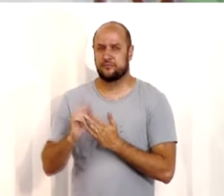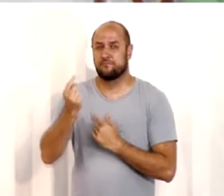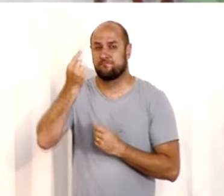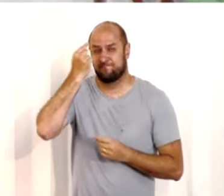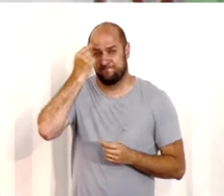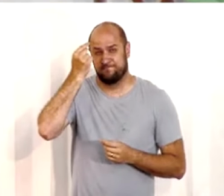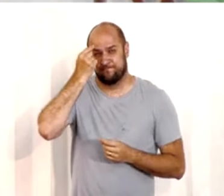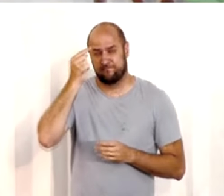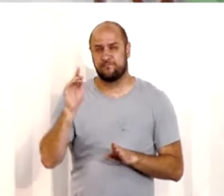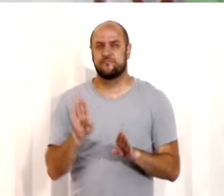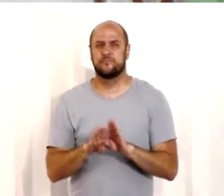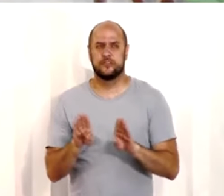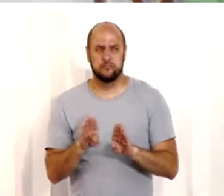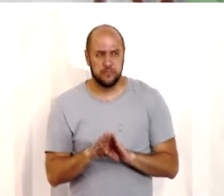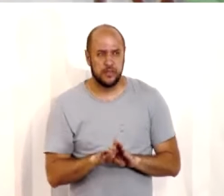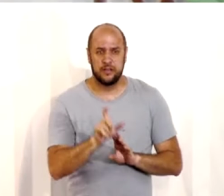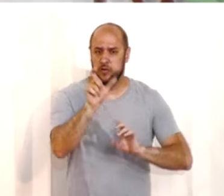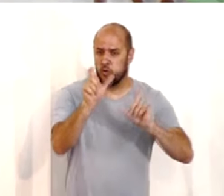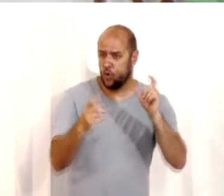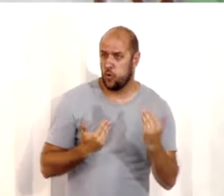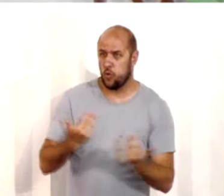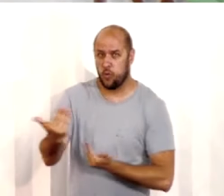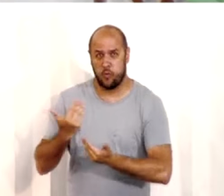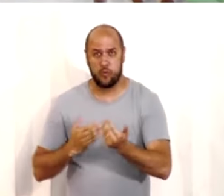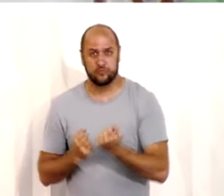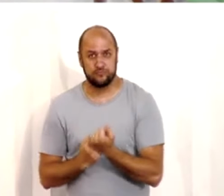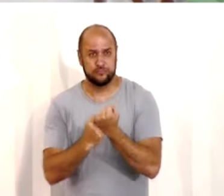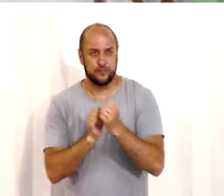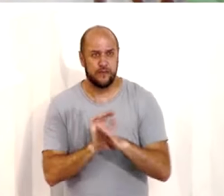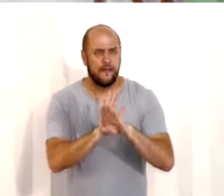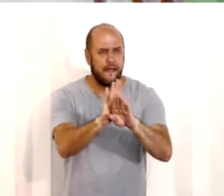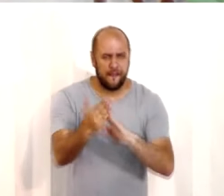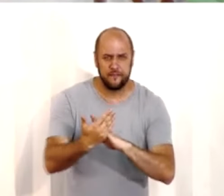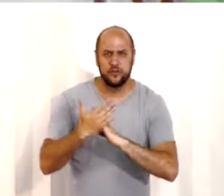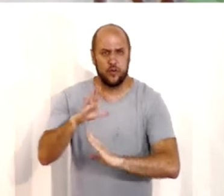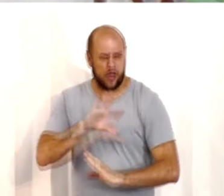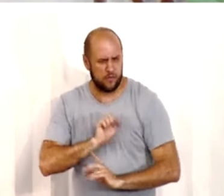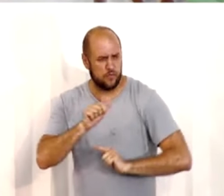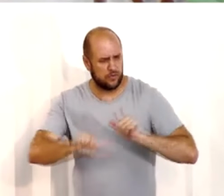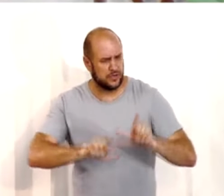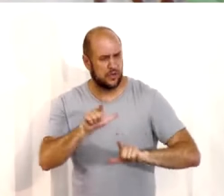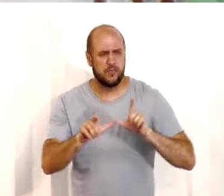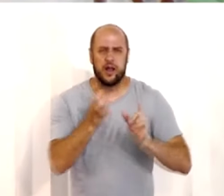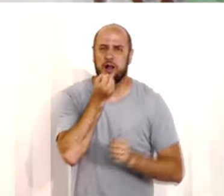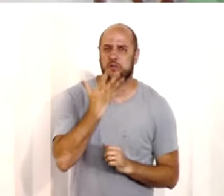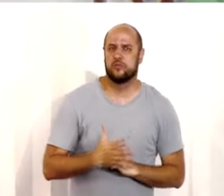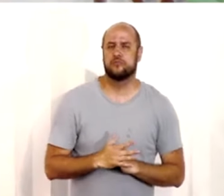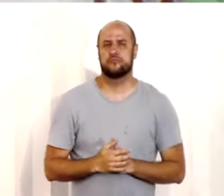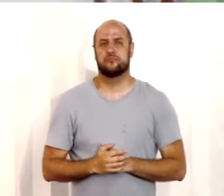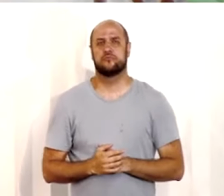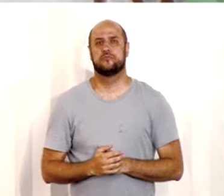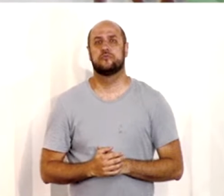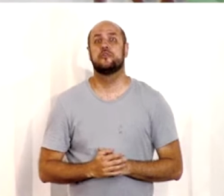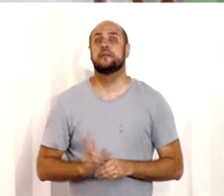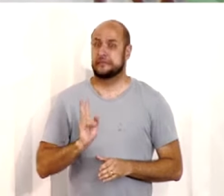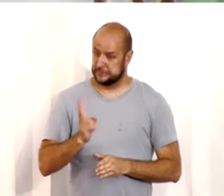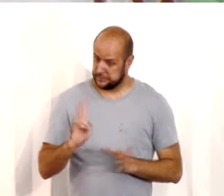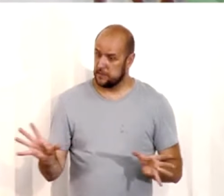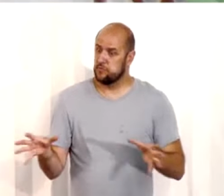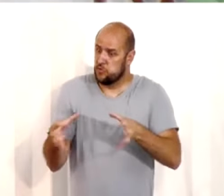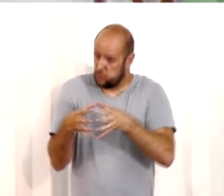Consideremo-nos também uns aos outros, para nos estimularmos ao amor e às boas obras. Não deixemos de congregar-nos,